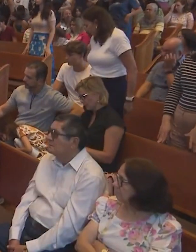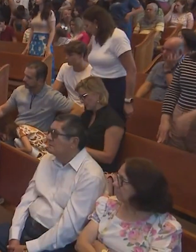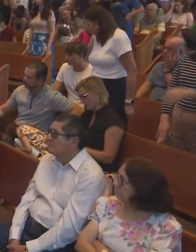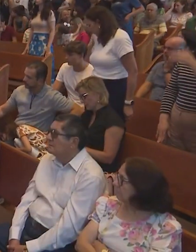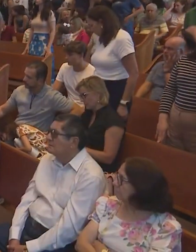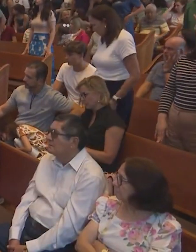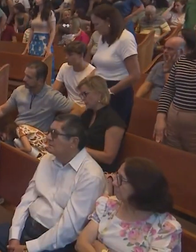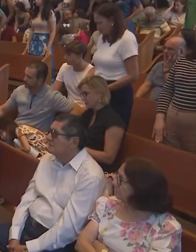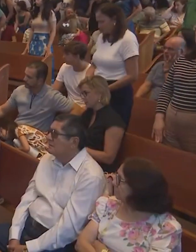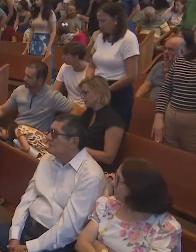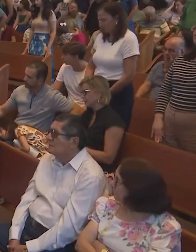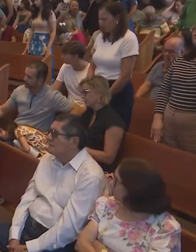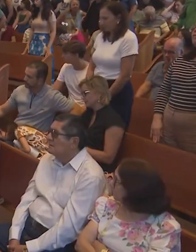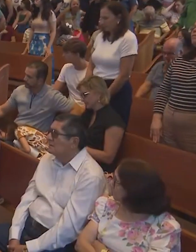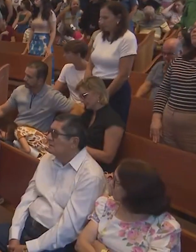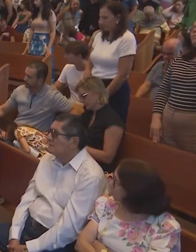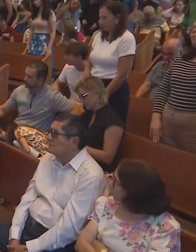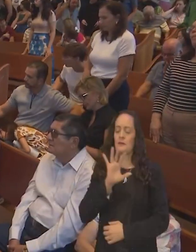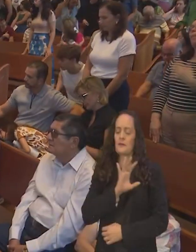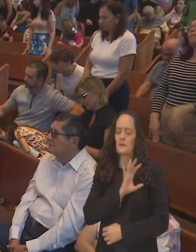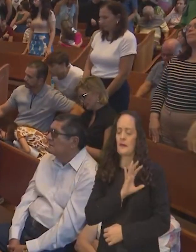Pai Celeste,